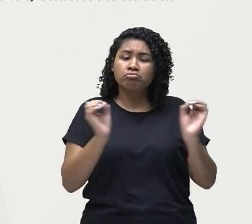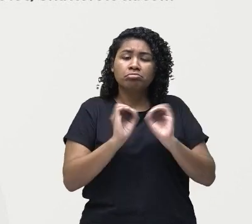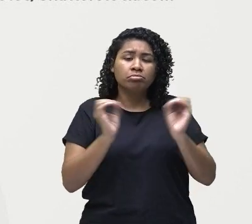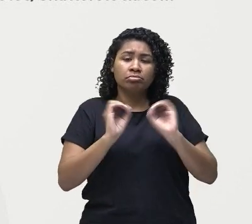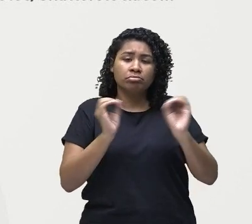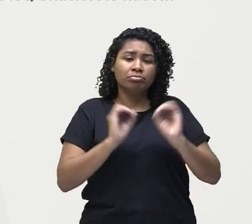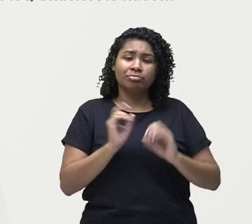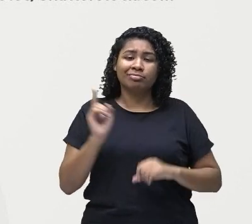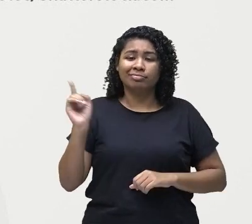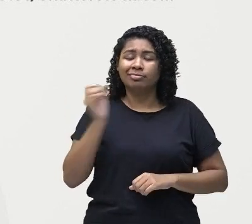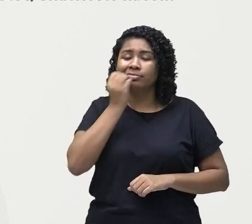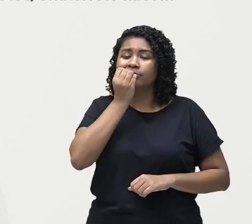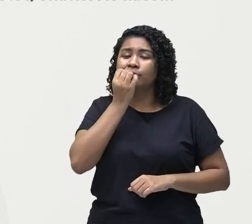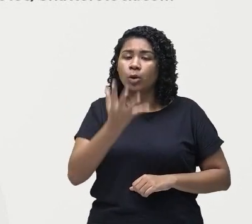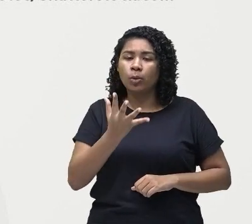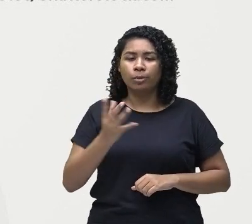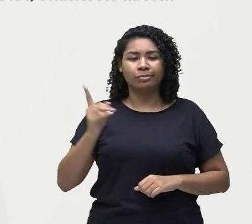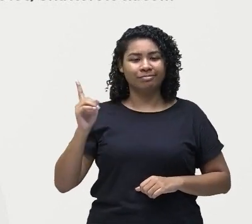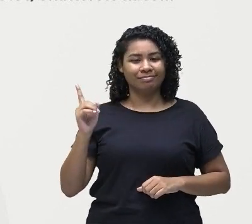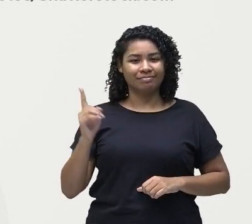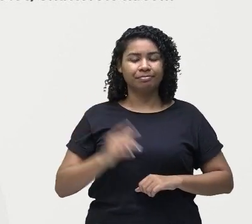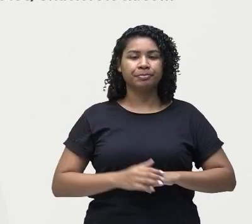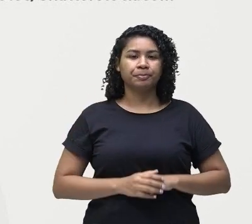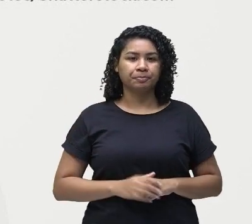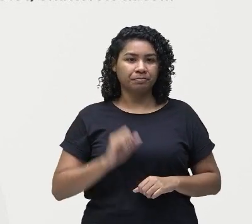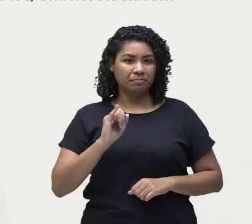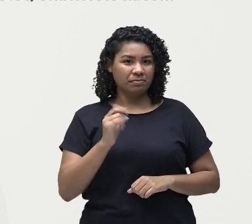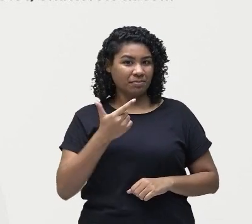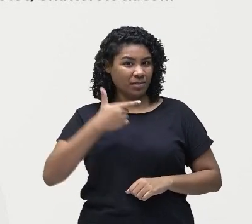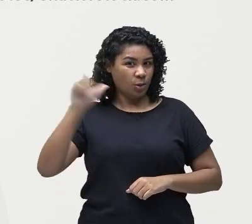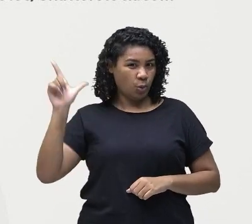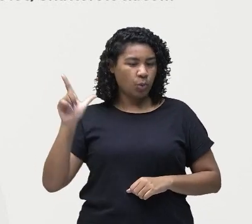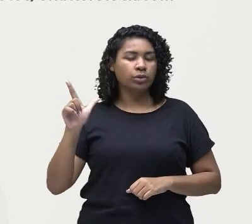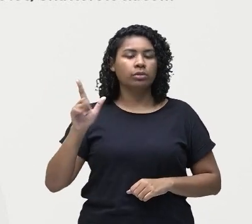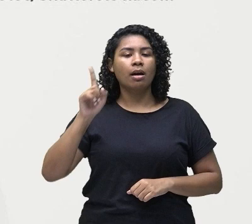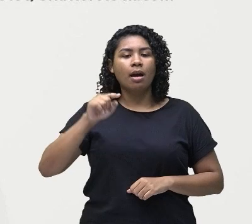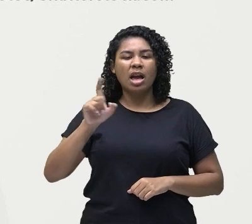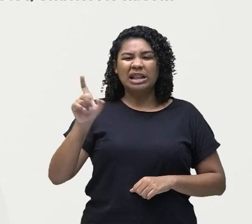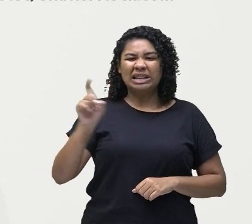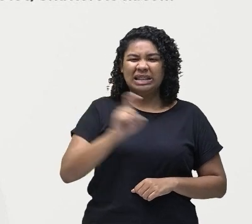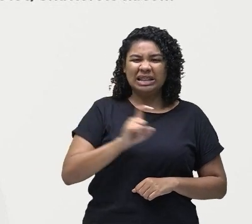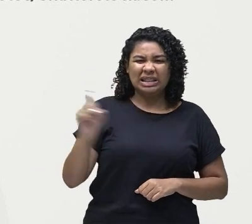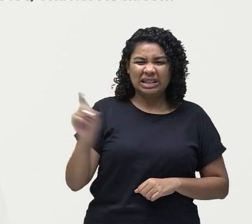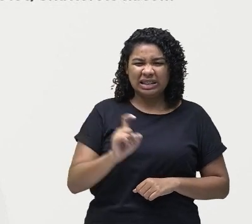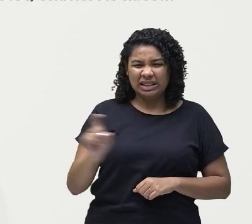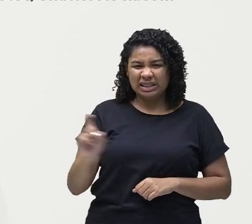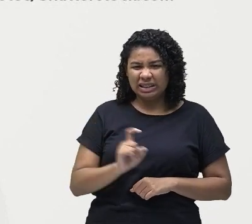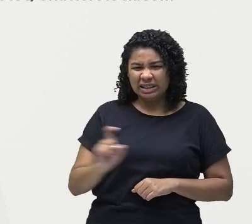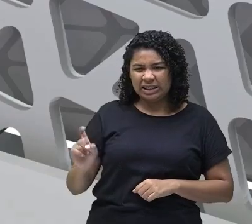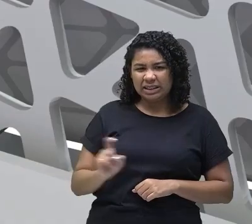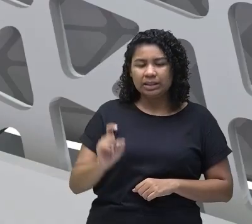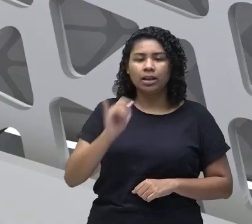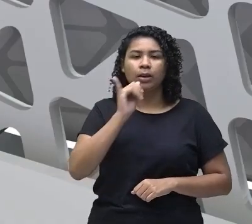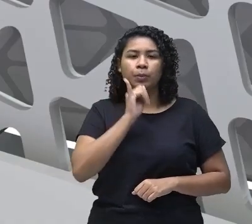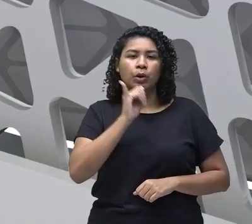impactos na camada de ozônio. Esses que produzem são aqueles pressurizados, tipo aqueles